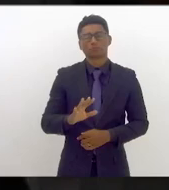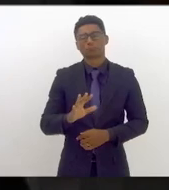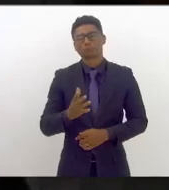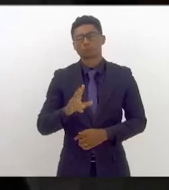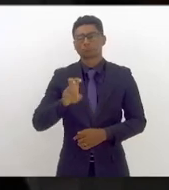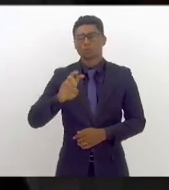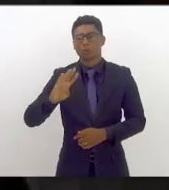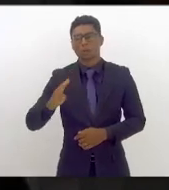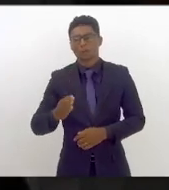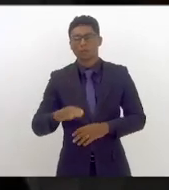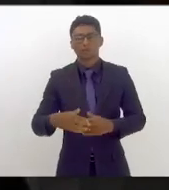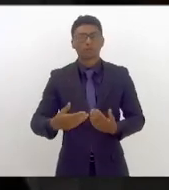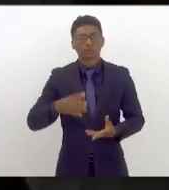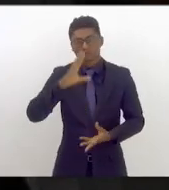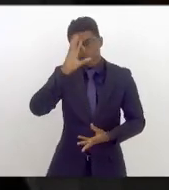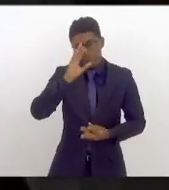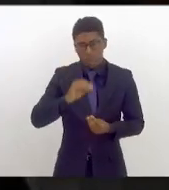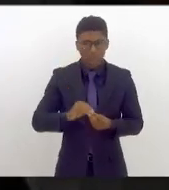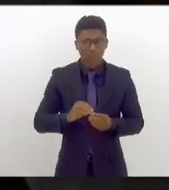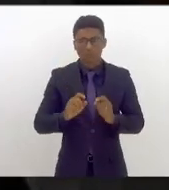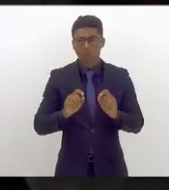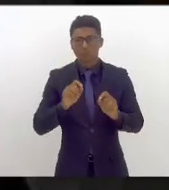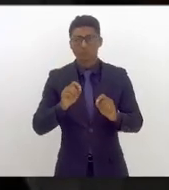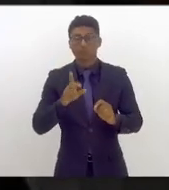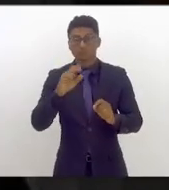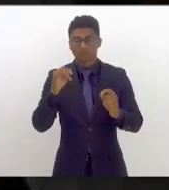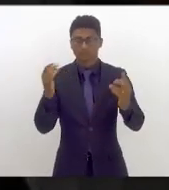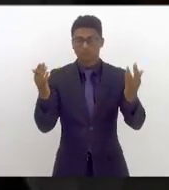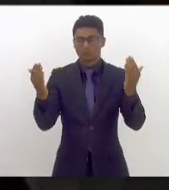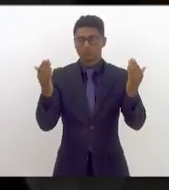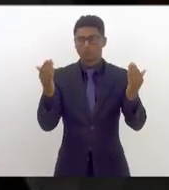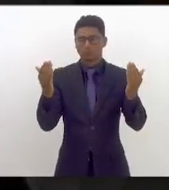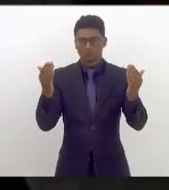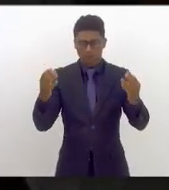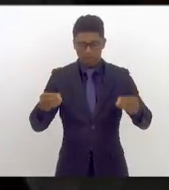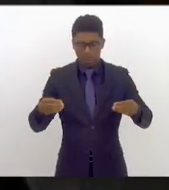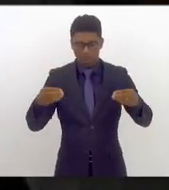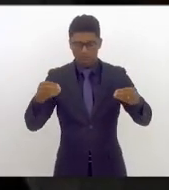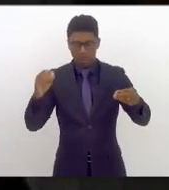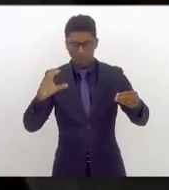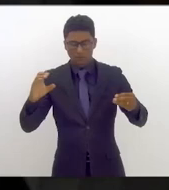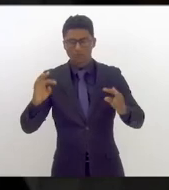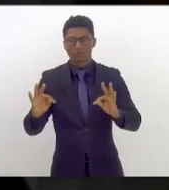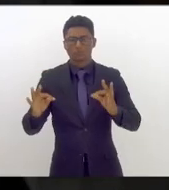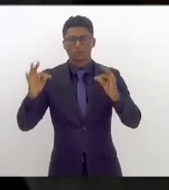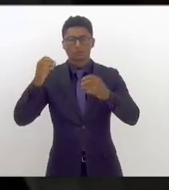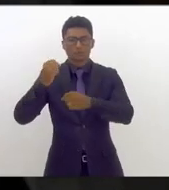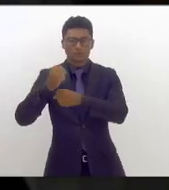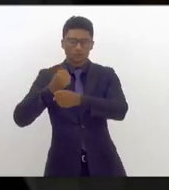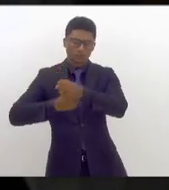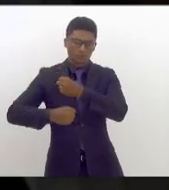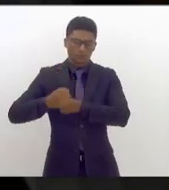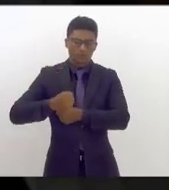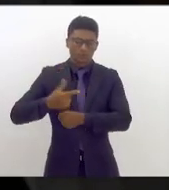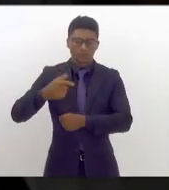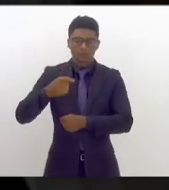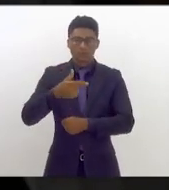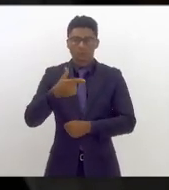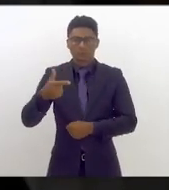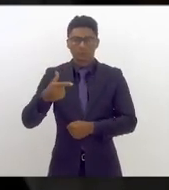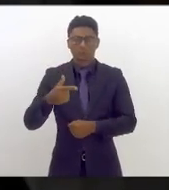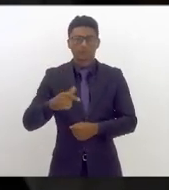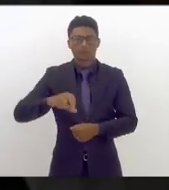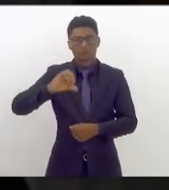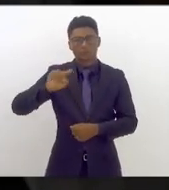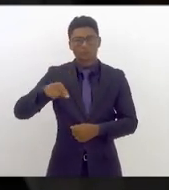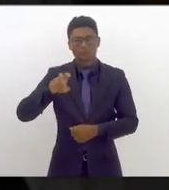bilhões de reais. O que quer dizer que, comparado com o orçamento do Ministério da Ciência e Tecnologia, que em 2022 foi de 9,5 bilhões,